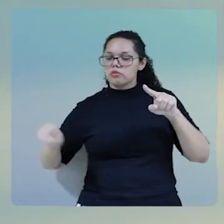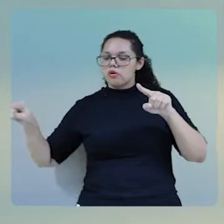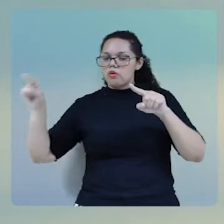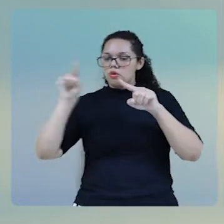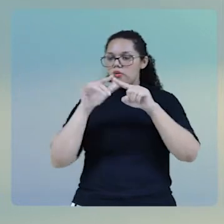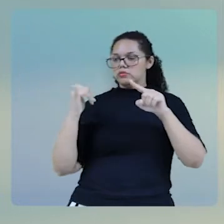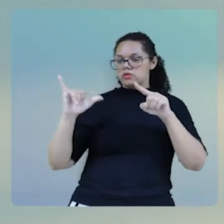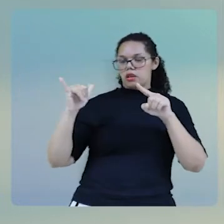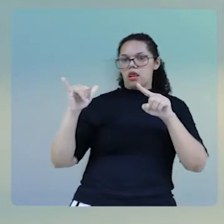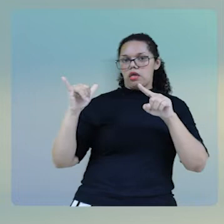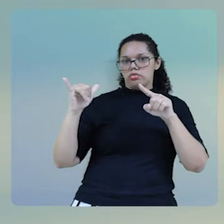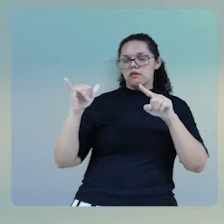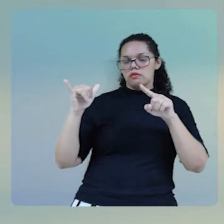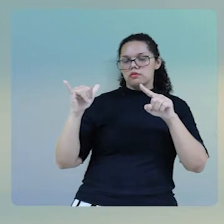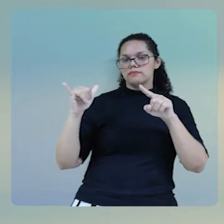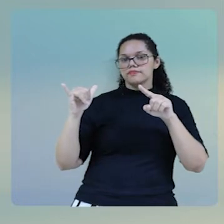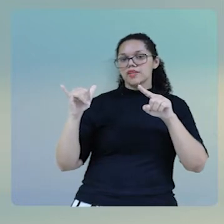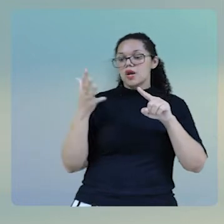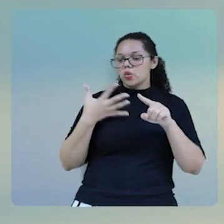essa conta,